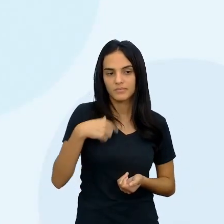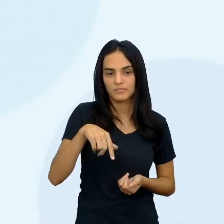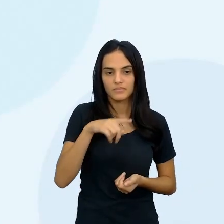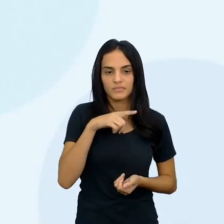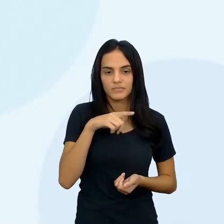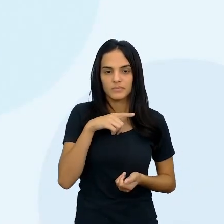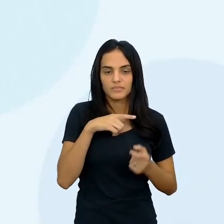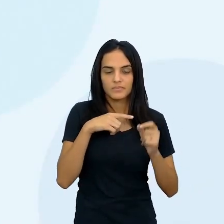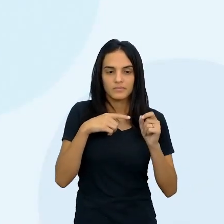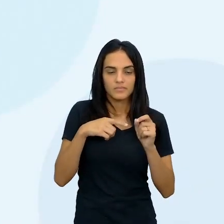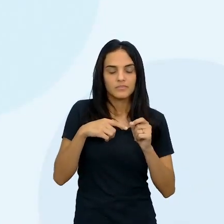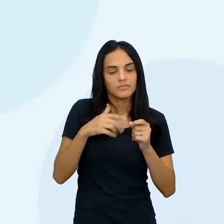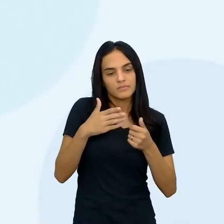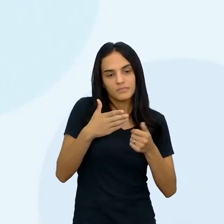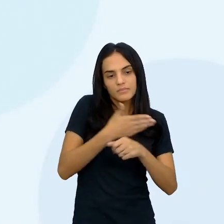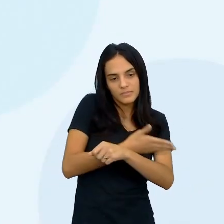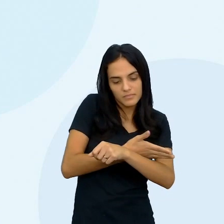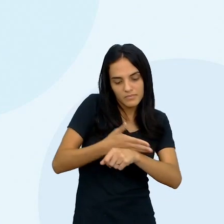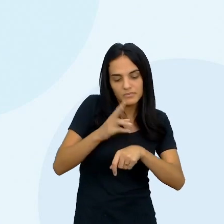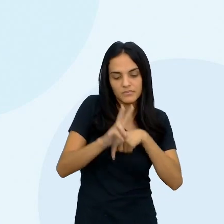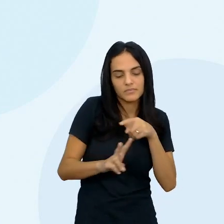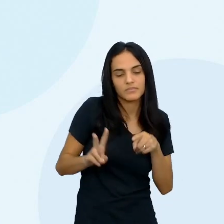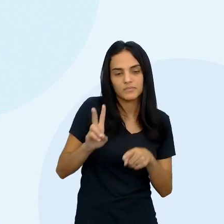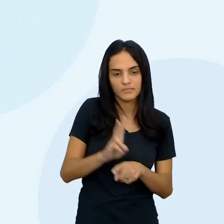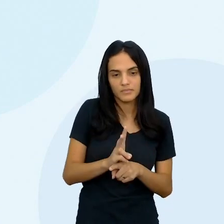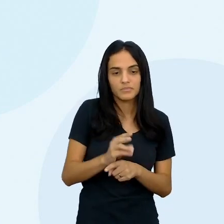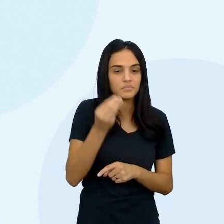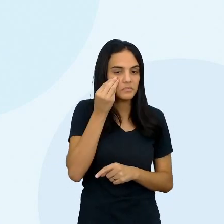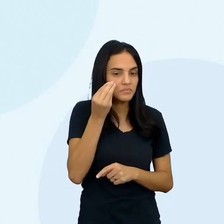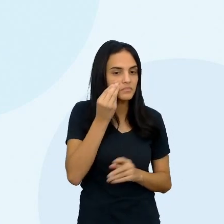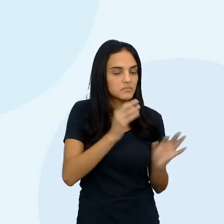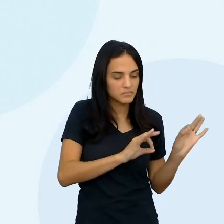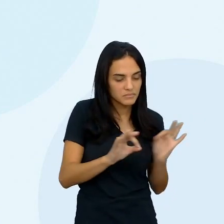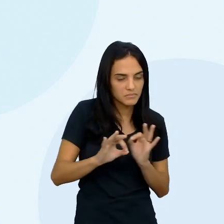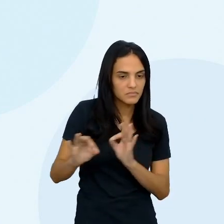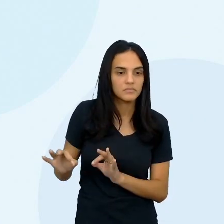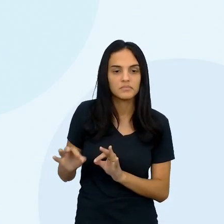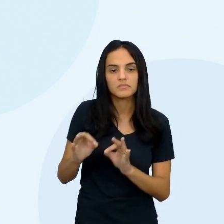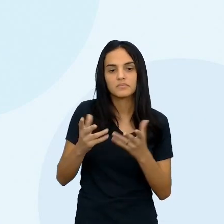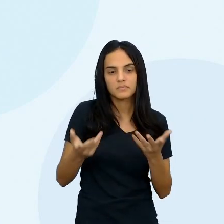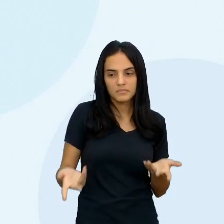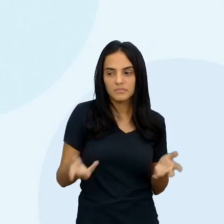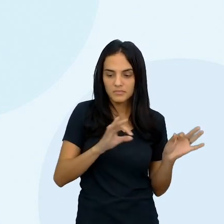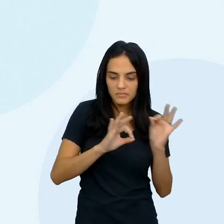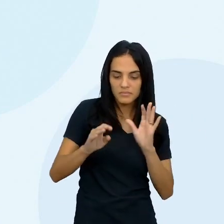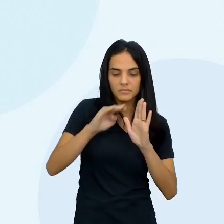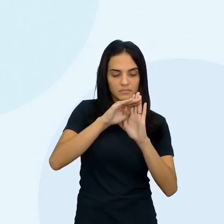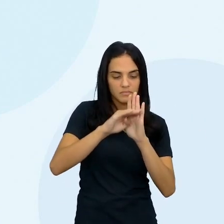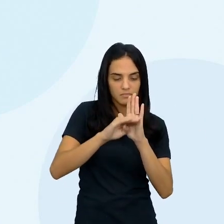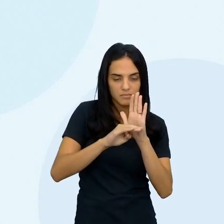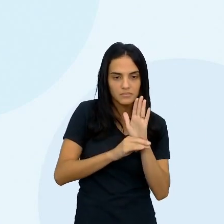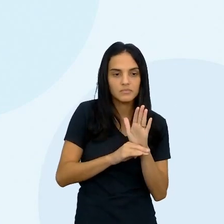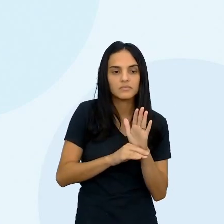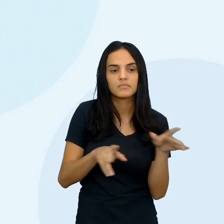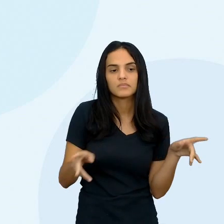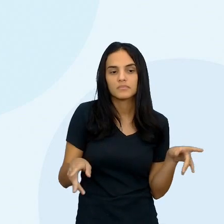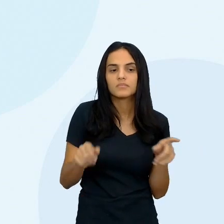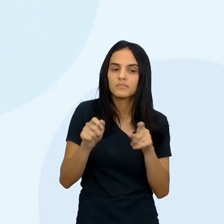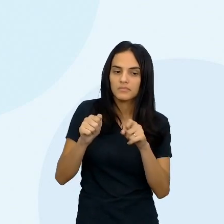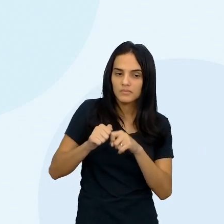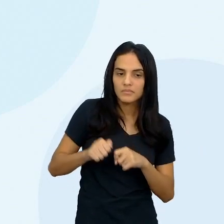aí os hábitos sustentáveis, né? Testar os projetos e protótipos, elaborar relatórios, tabulam dados,